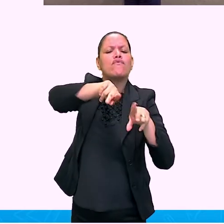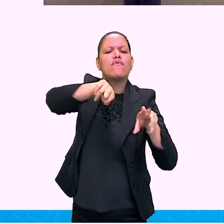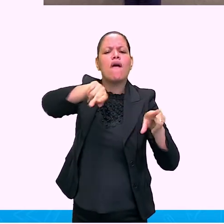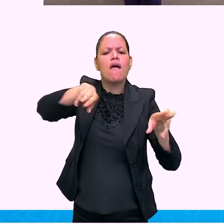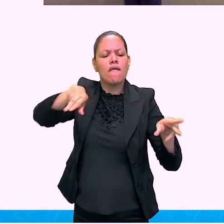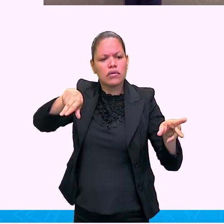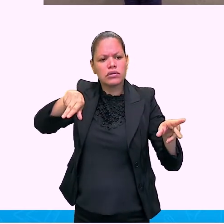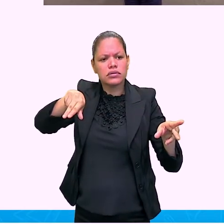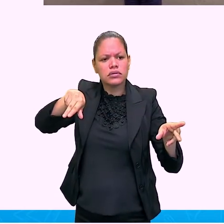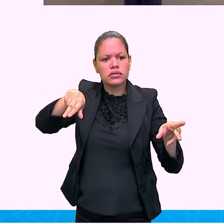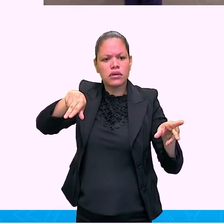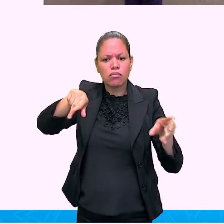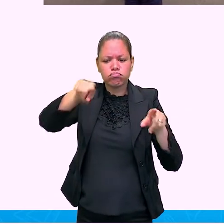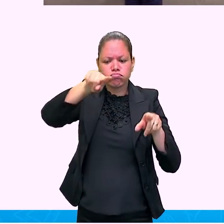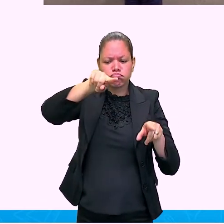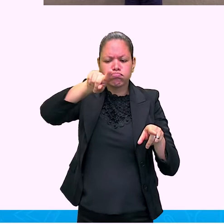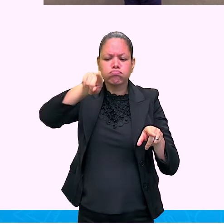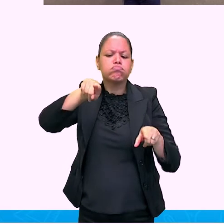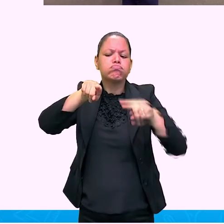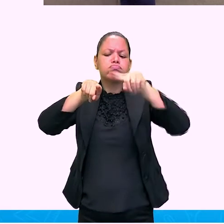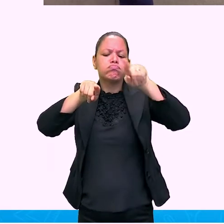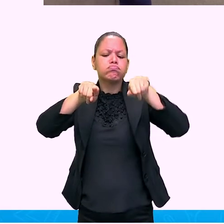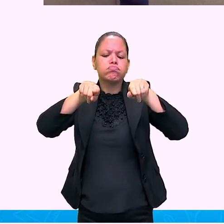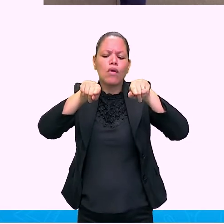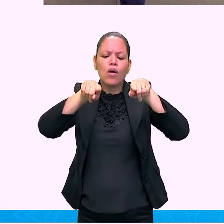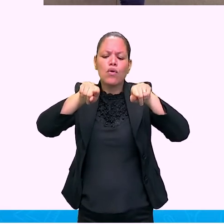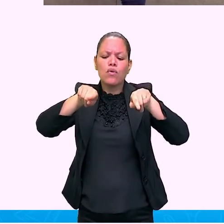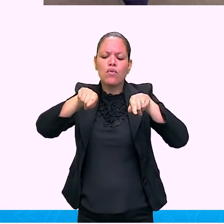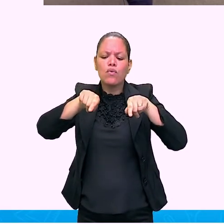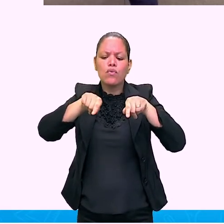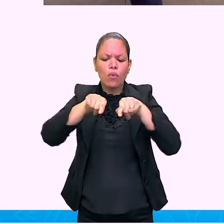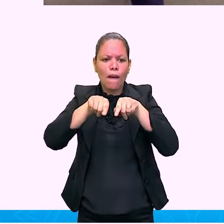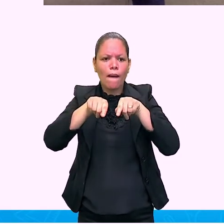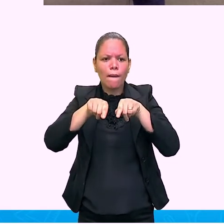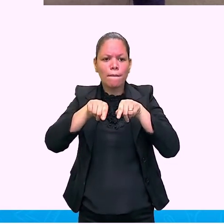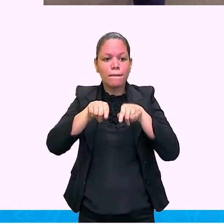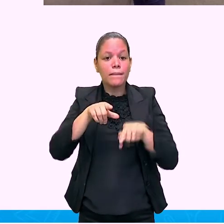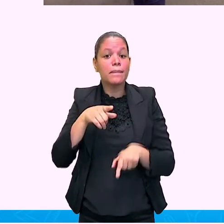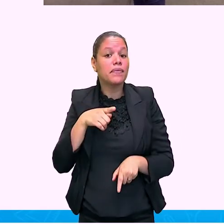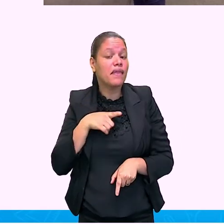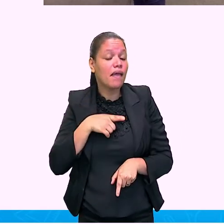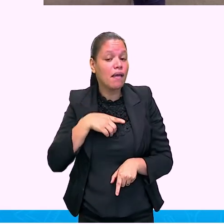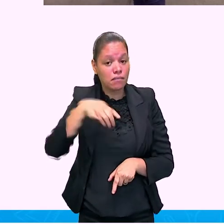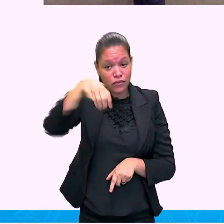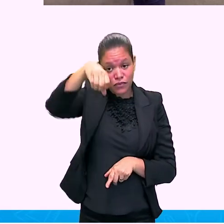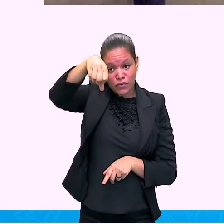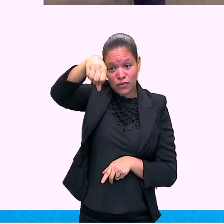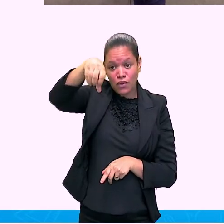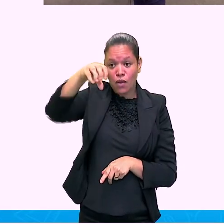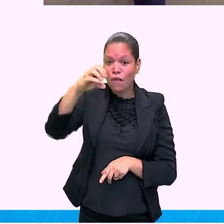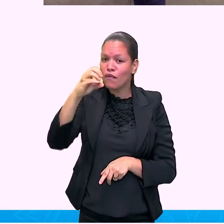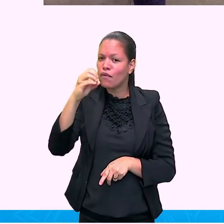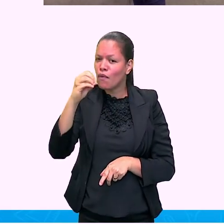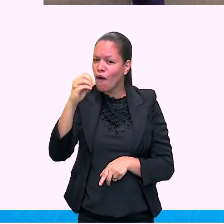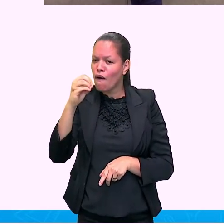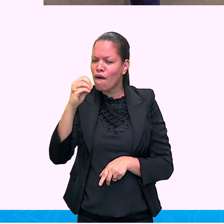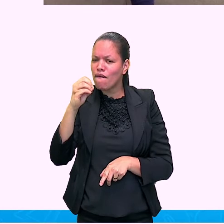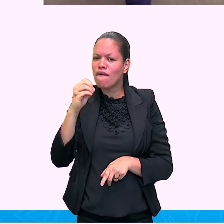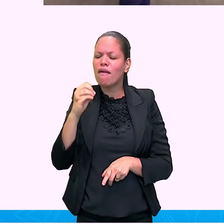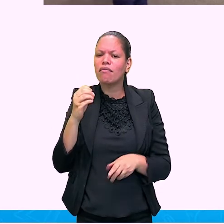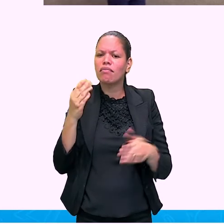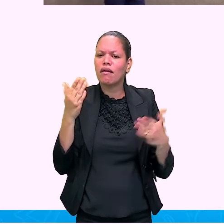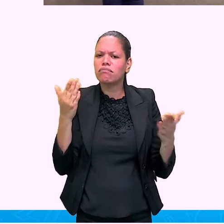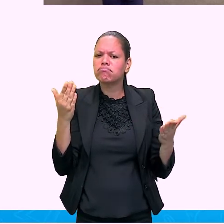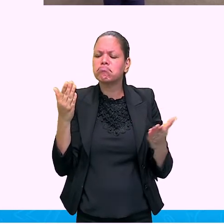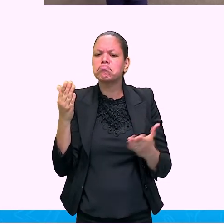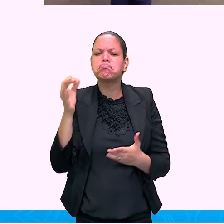dos ângulos. Nós temos aqui ângulos de 90 graus. Então, eu vou dar uma dica que uma professora, quando